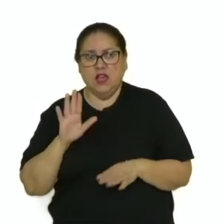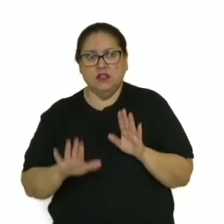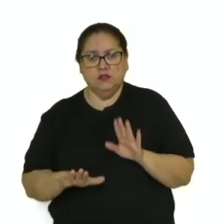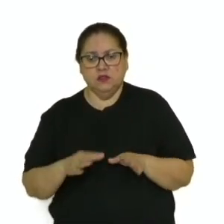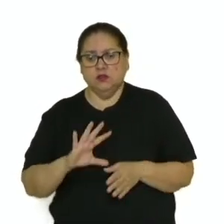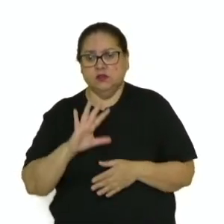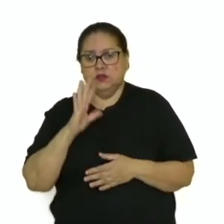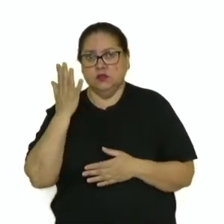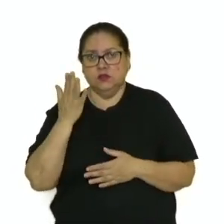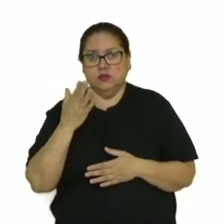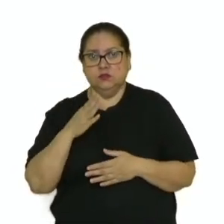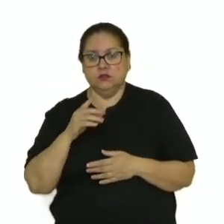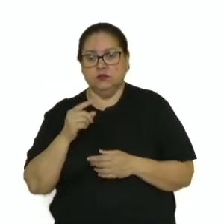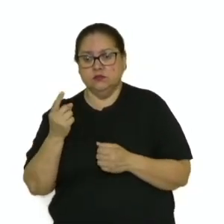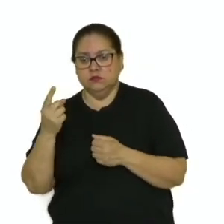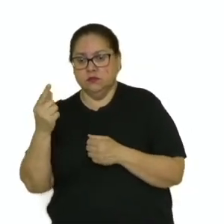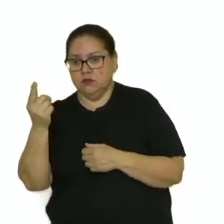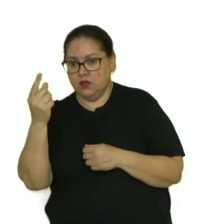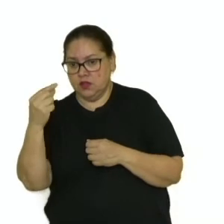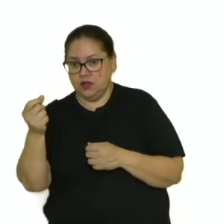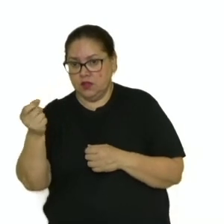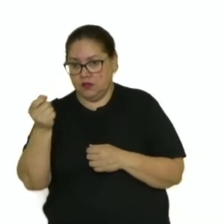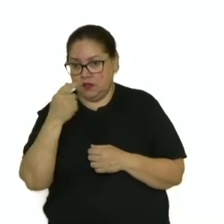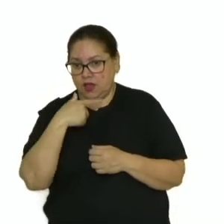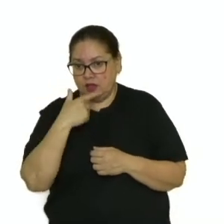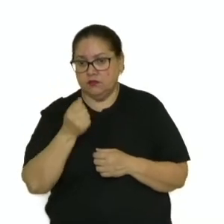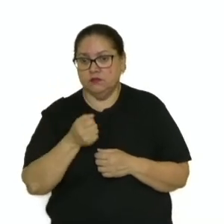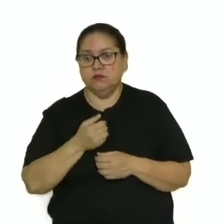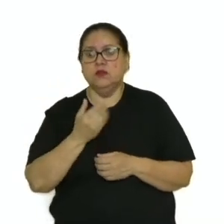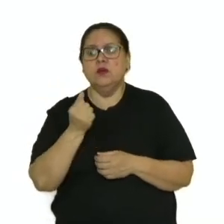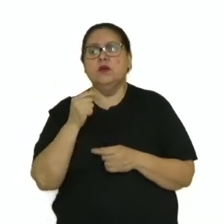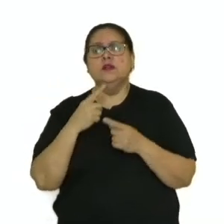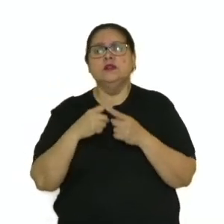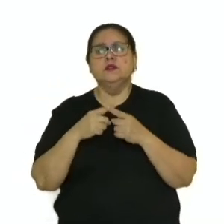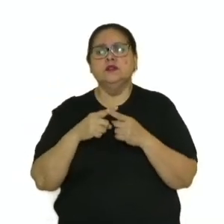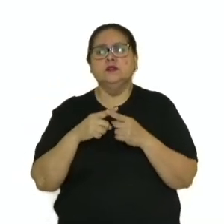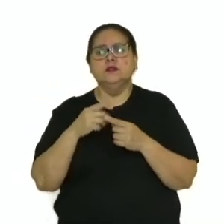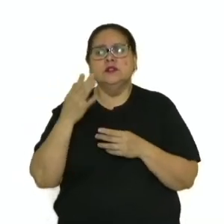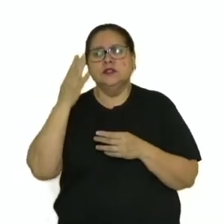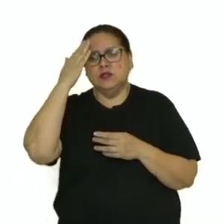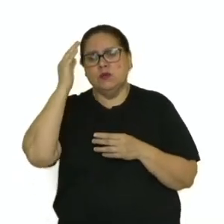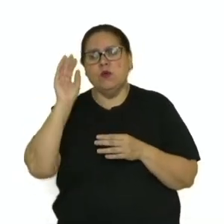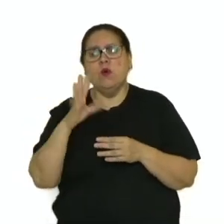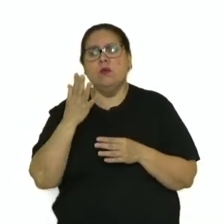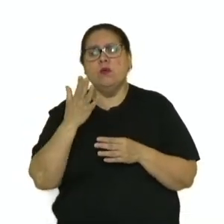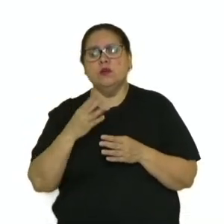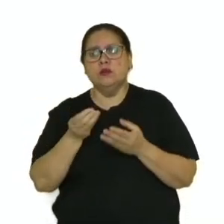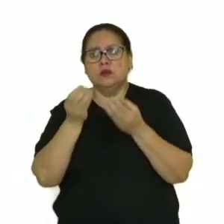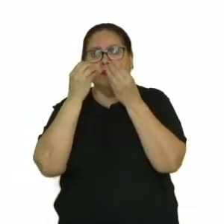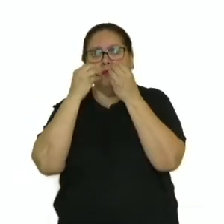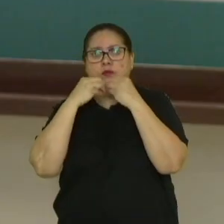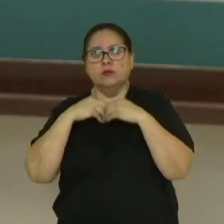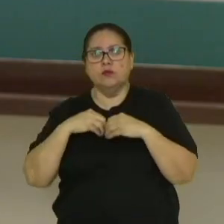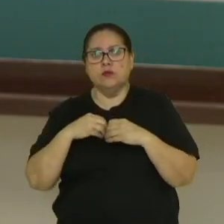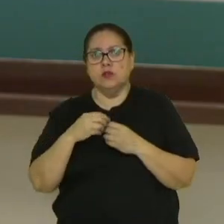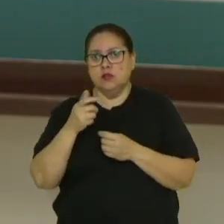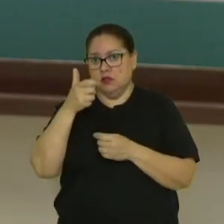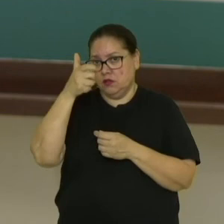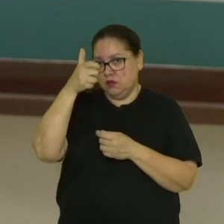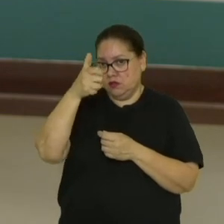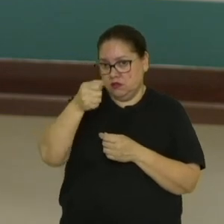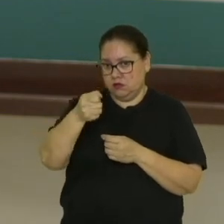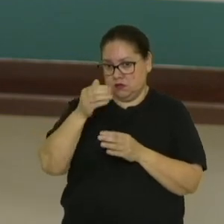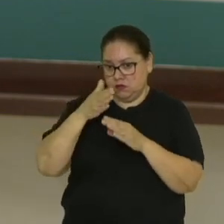isso acontece, somos orientados a tomar um antiácido. Mas você sabe como ele funciona no nosso organismo? E aí, através do QR Code, você pode